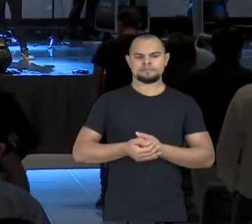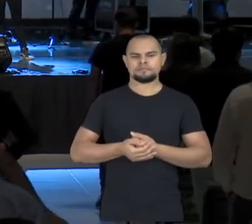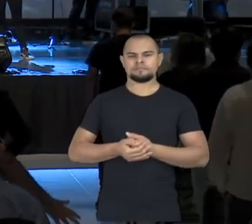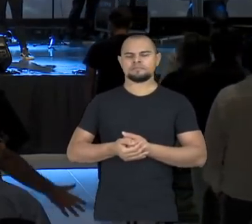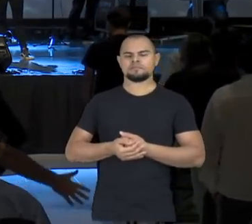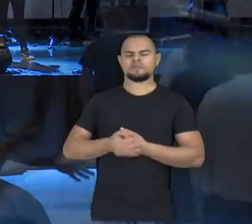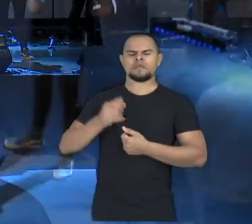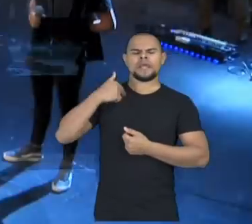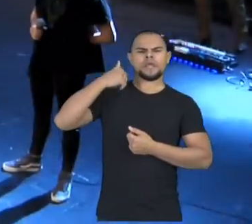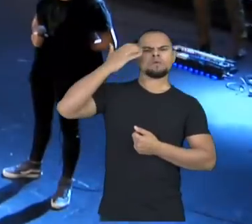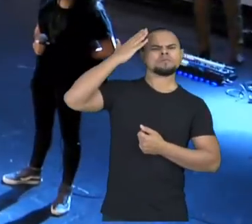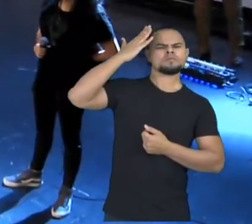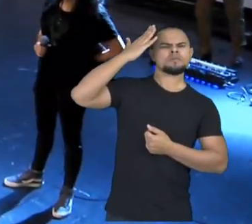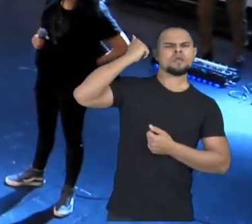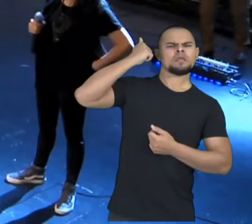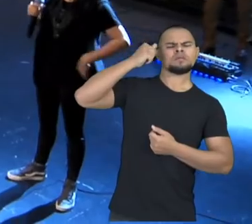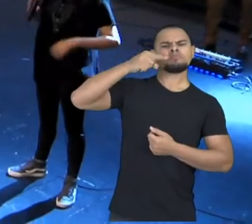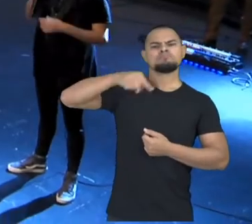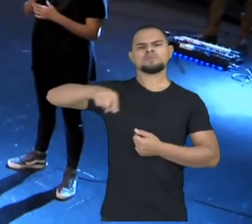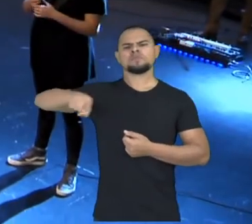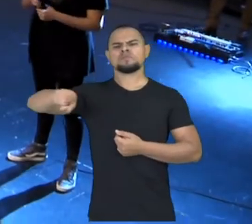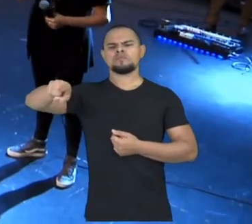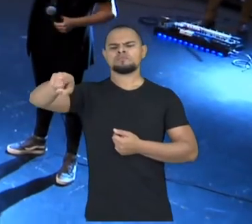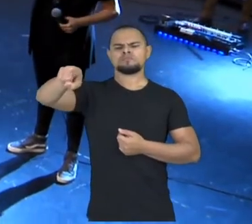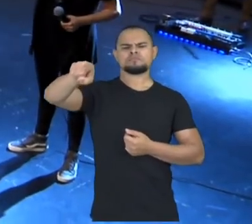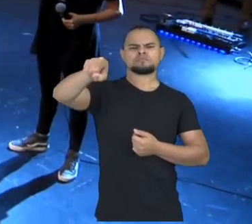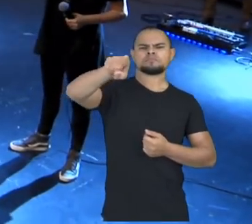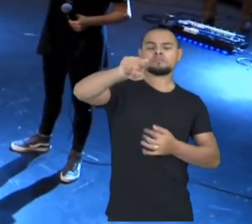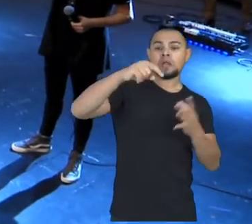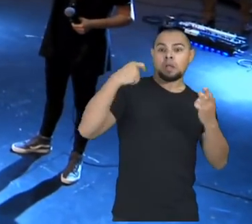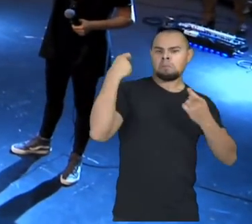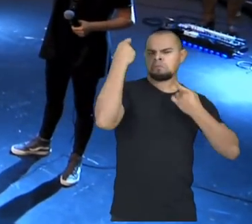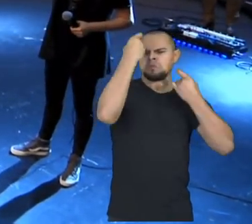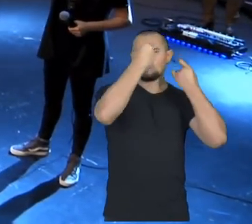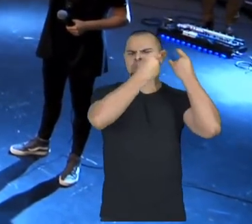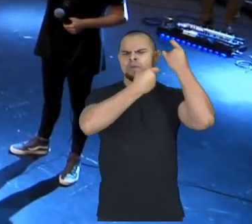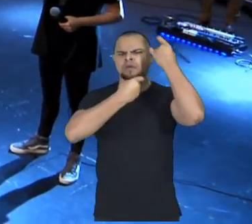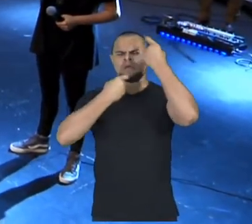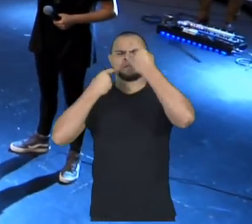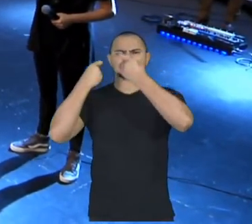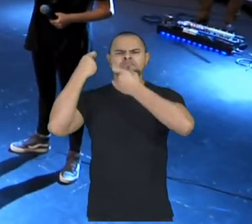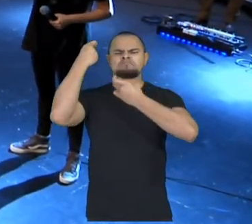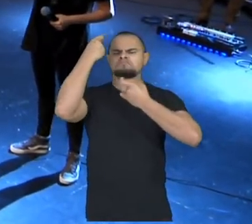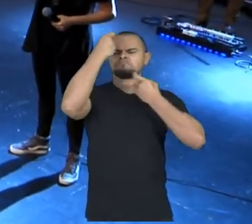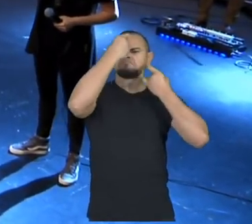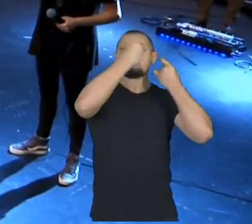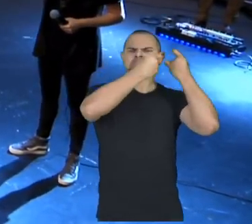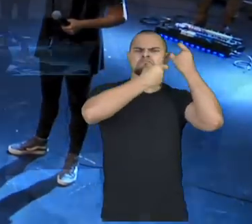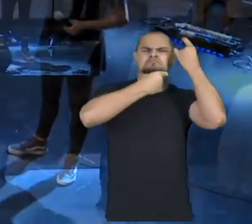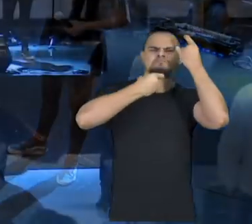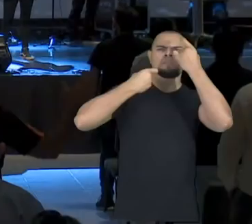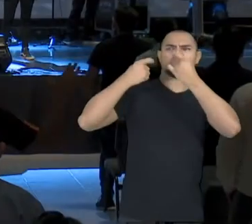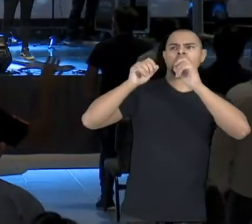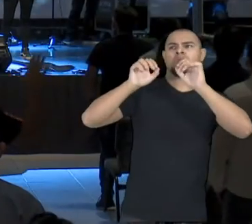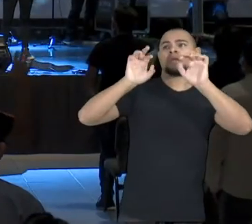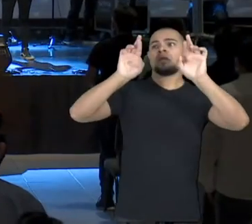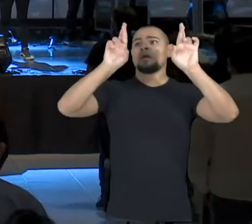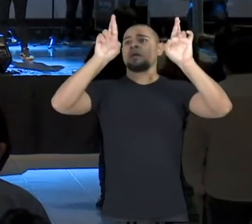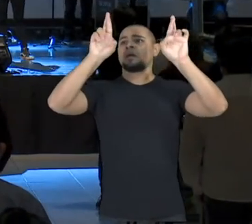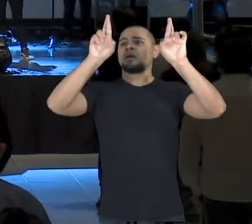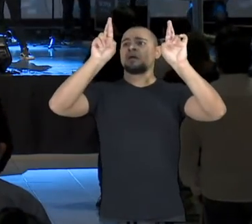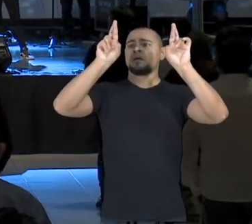Sei que você anda tão preocupado, perdeu